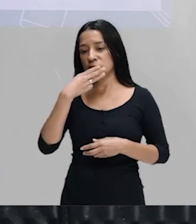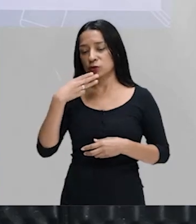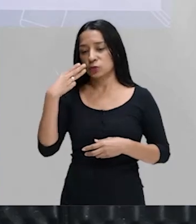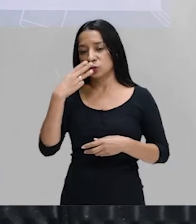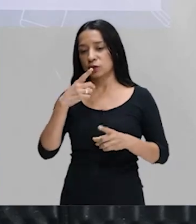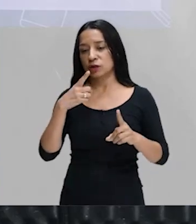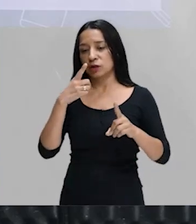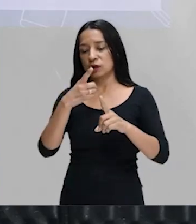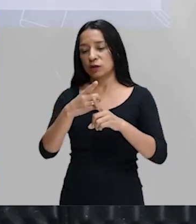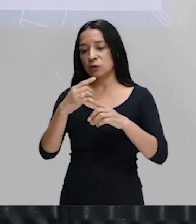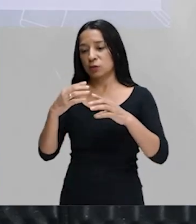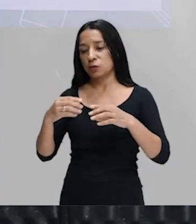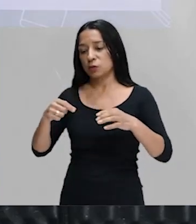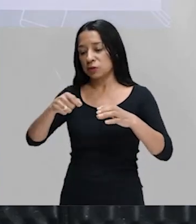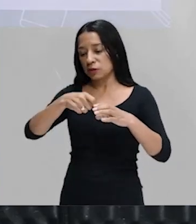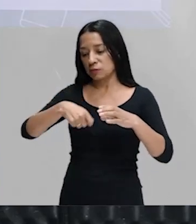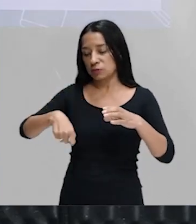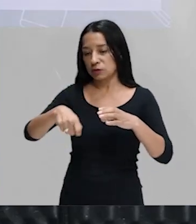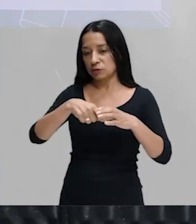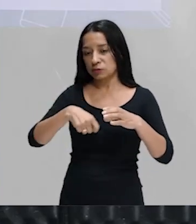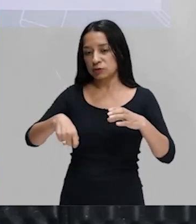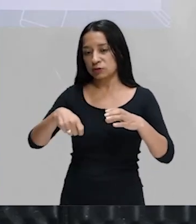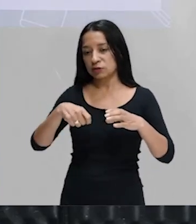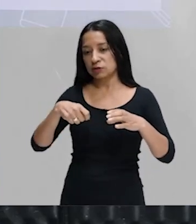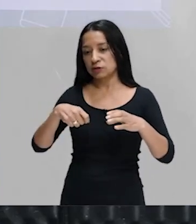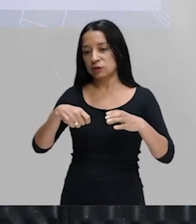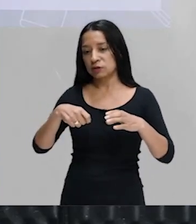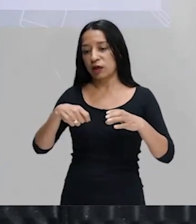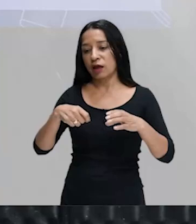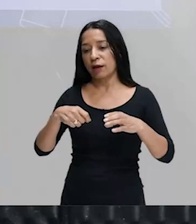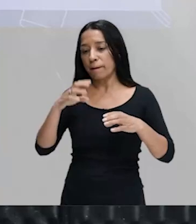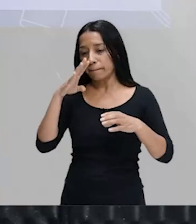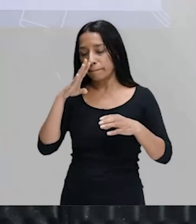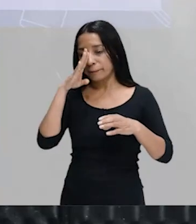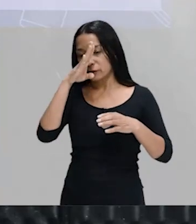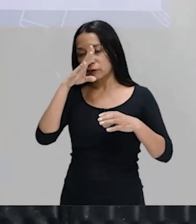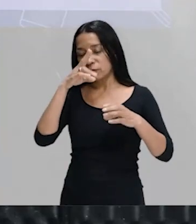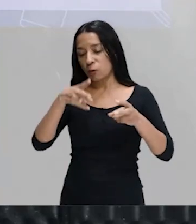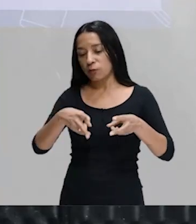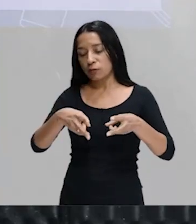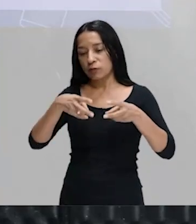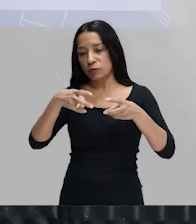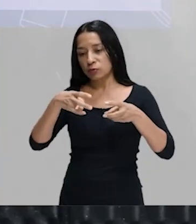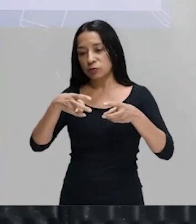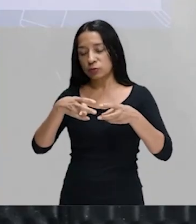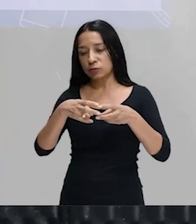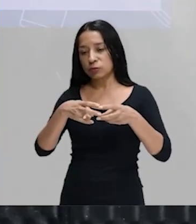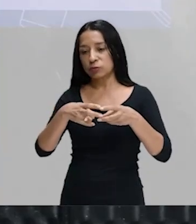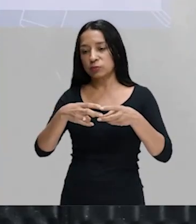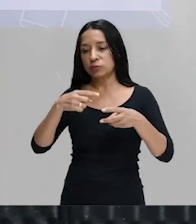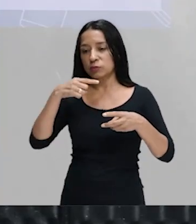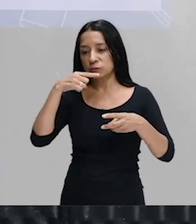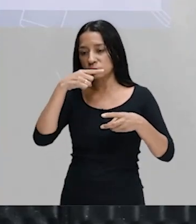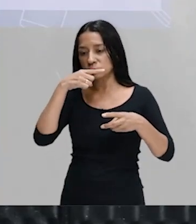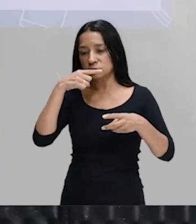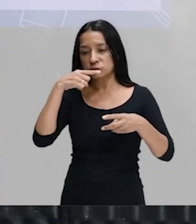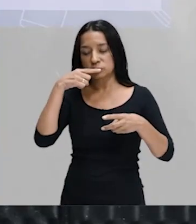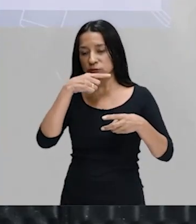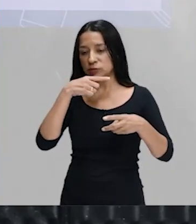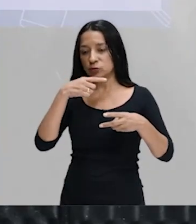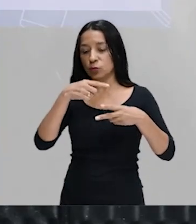Sacarose. Que a gente obtém principalmente da cana de açúcar. Olha o que ele é feito. Ele é feito pela união de